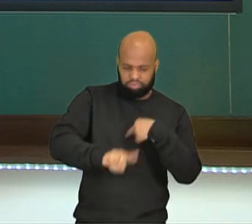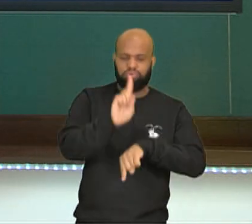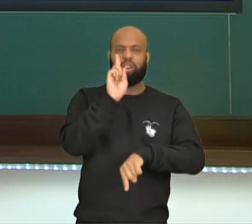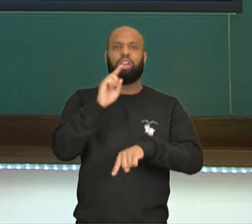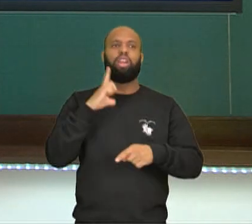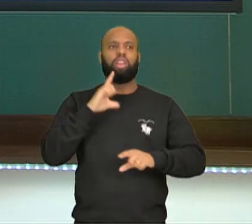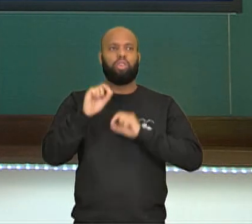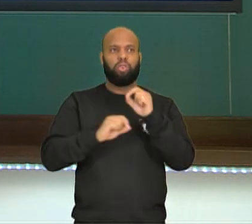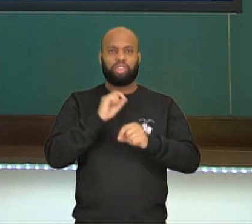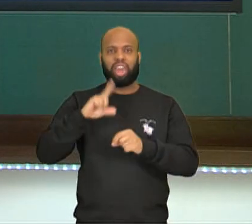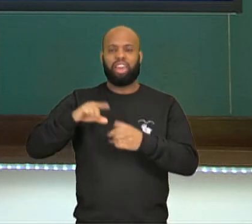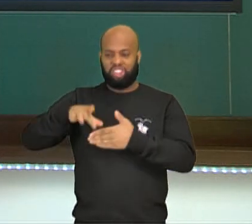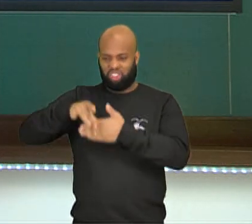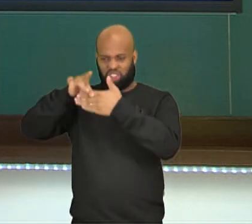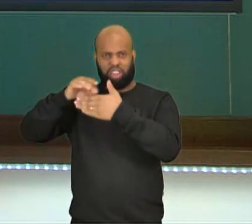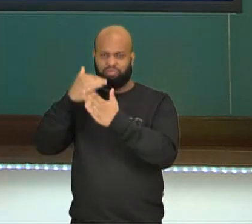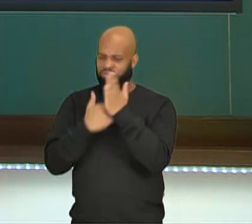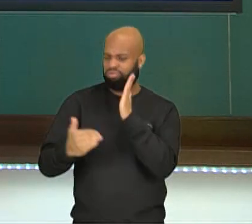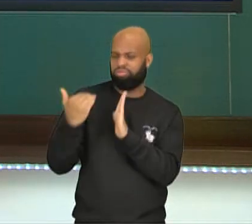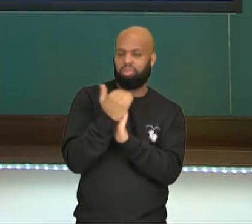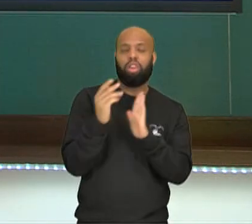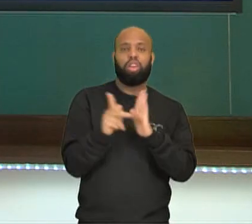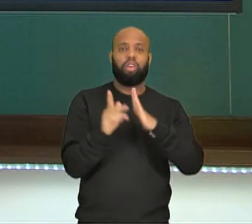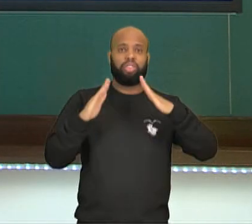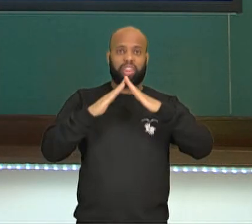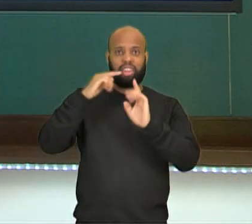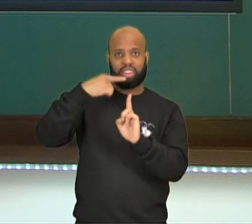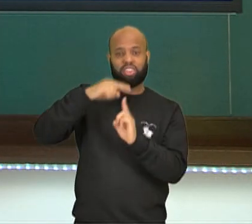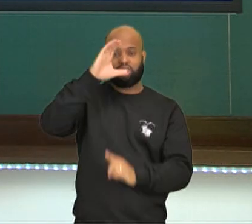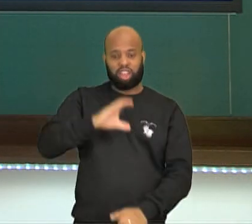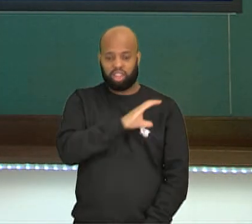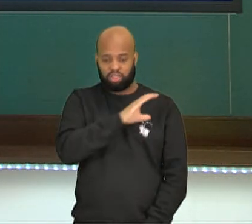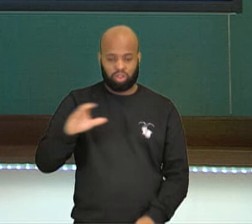chefe supremo da Igreja Católica reconheceu que